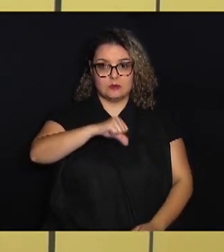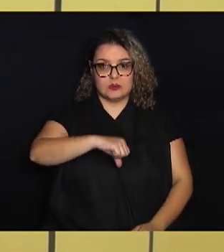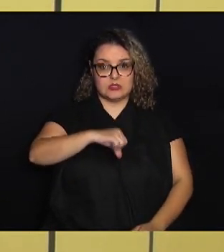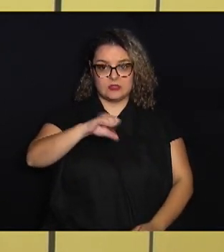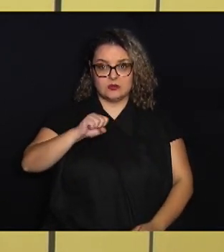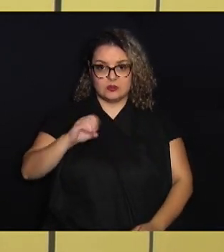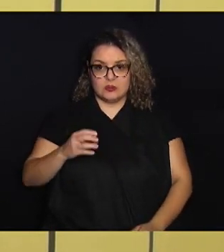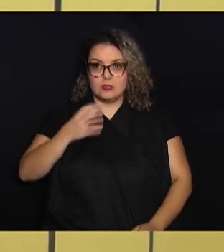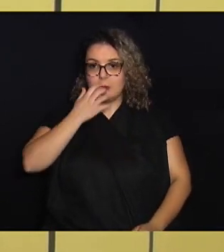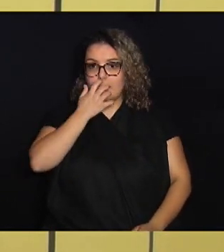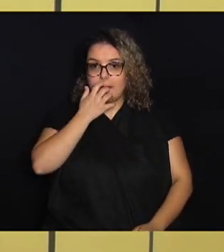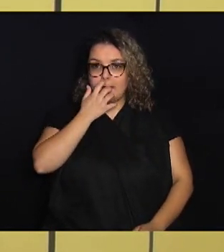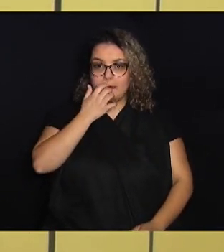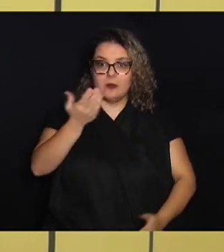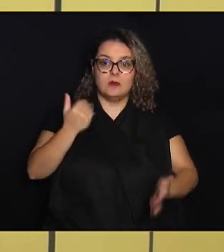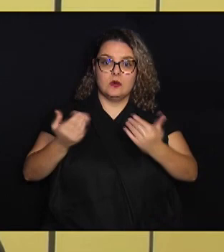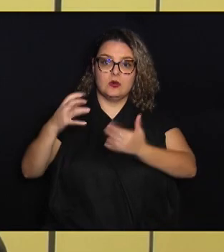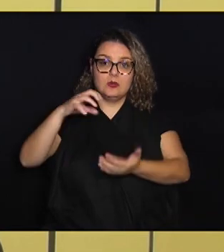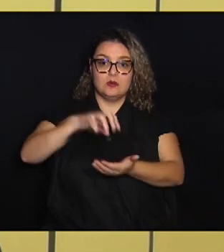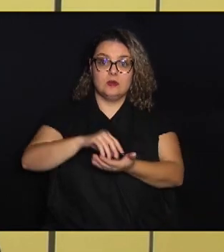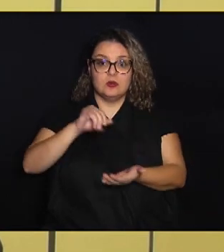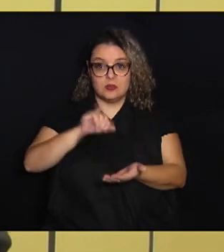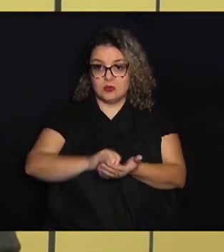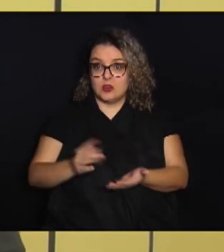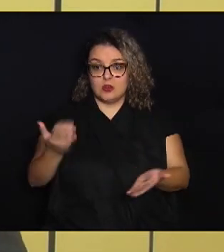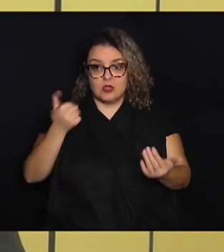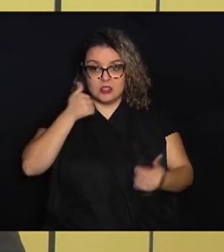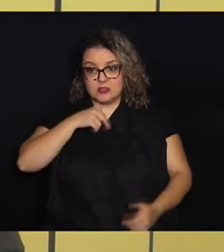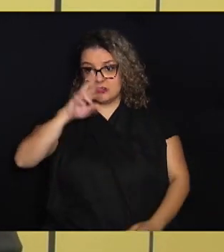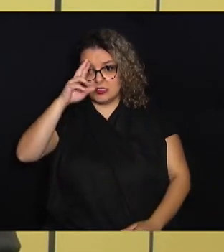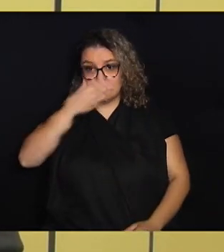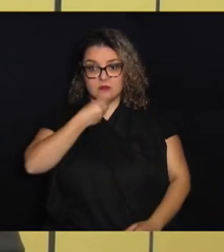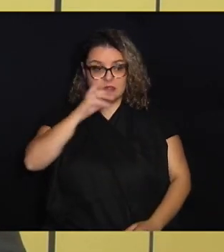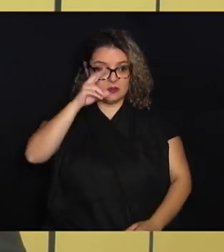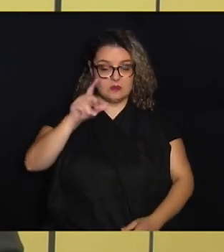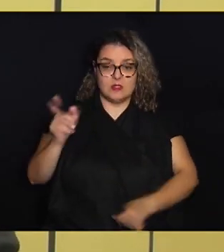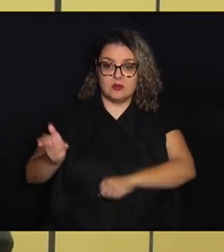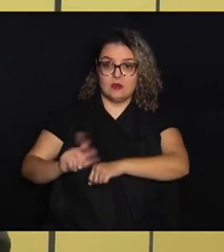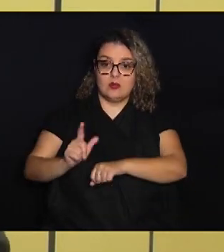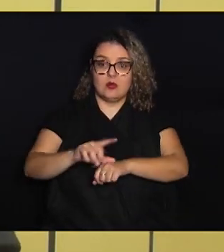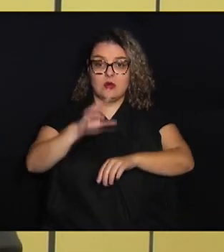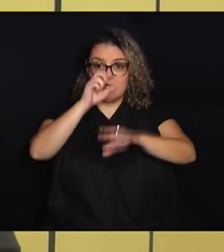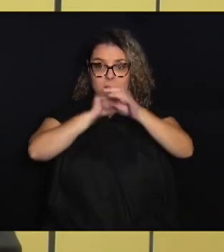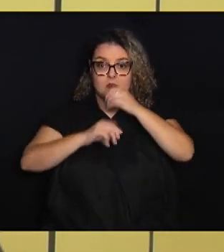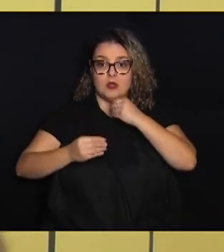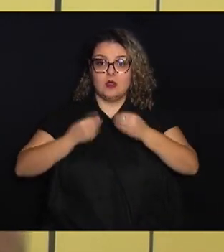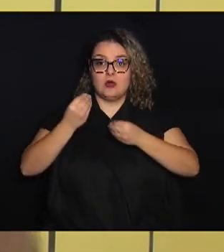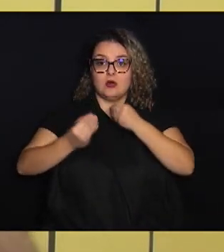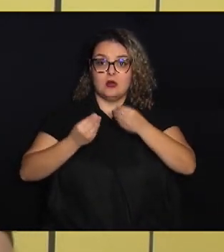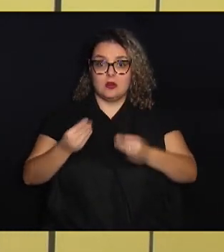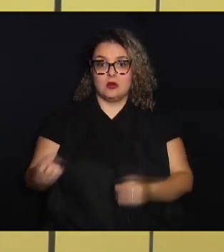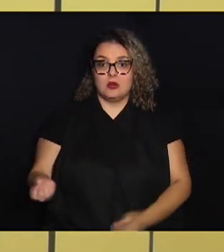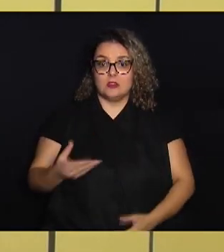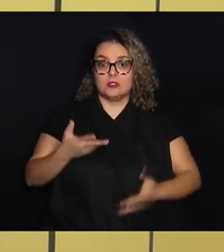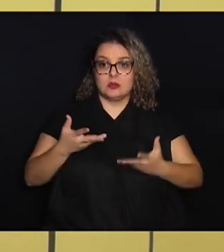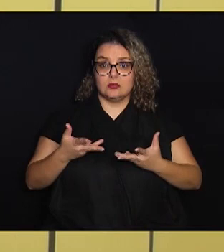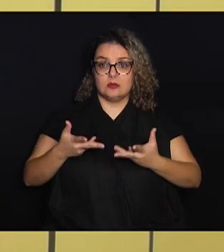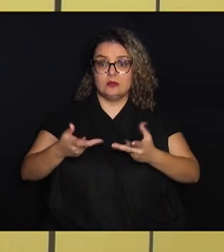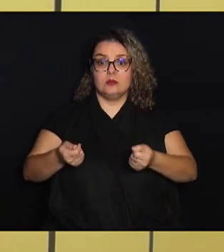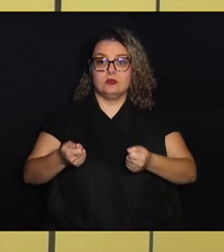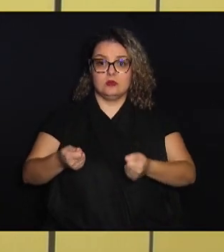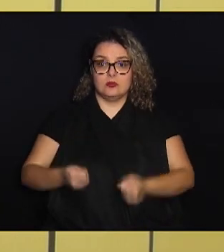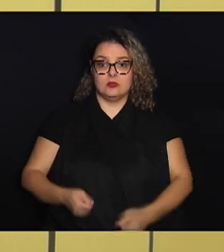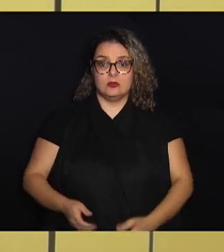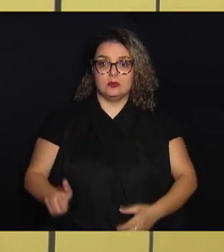senhoras e senhores, venham para o centro da cidade, venham na nossa loja para aprender como funciona essa nova maravilha, o